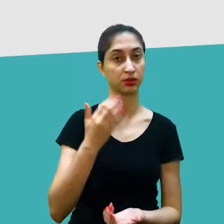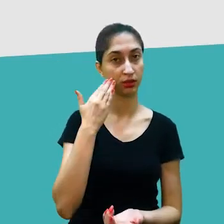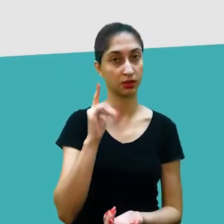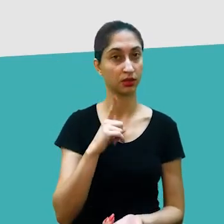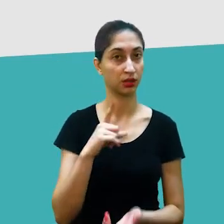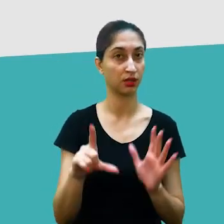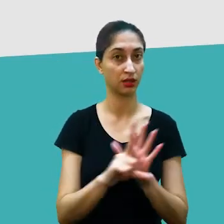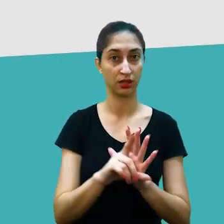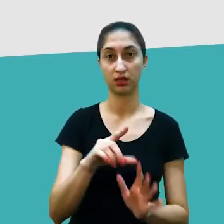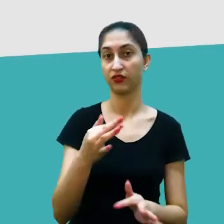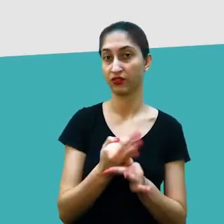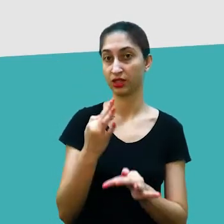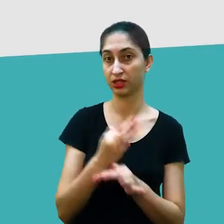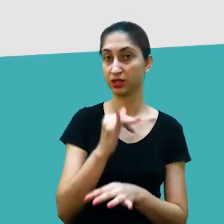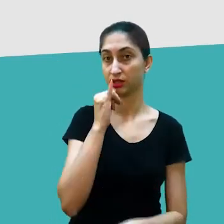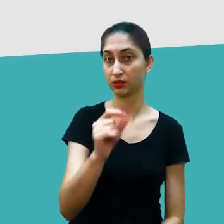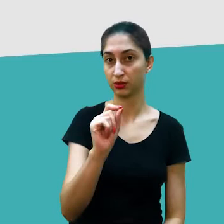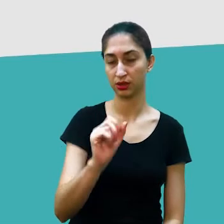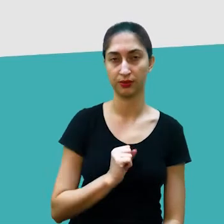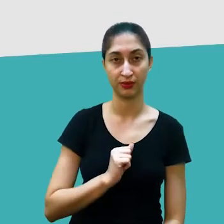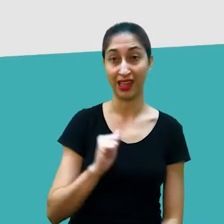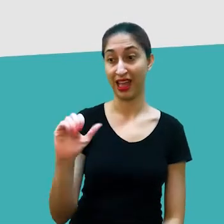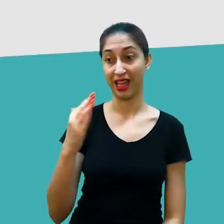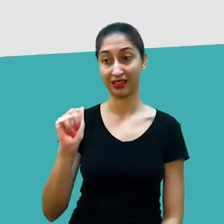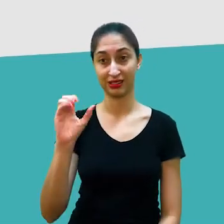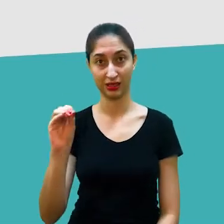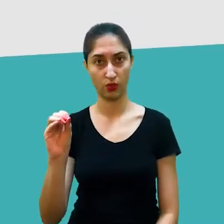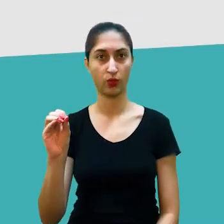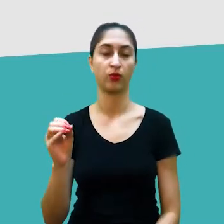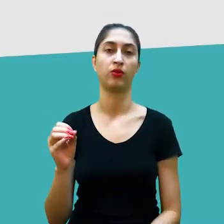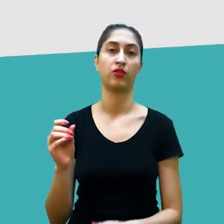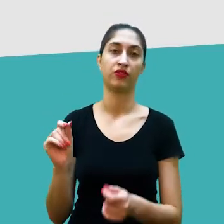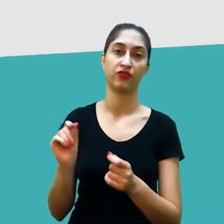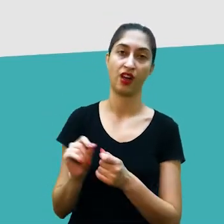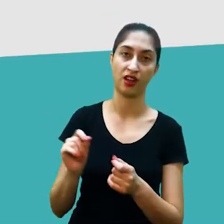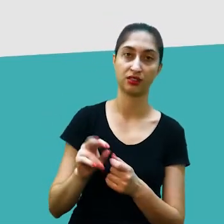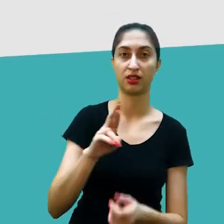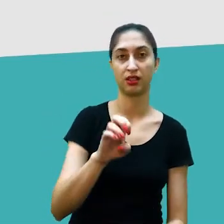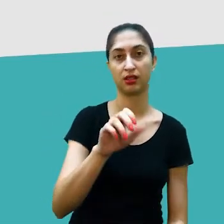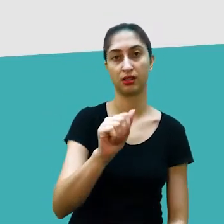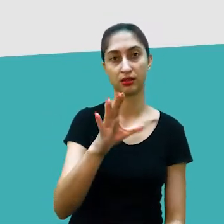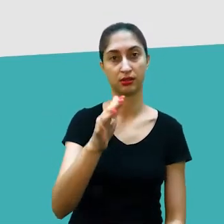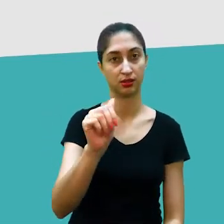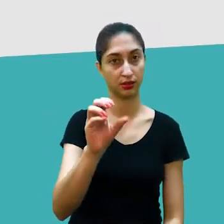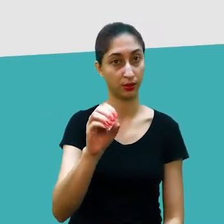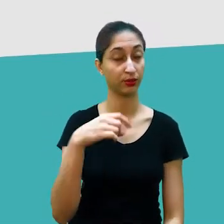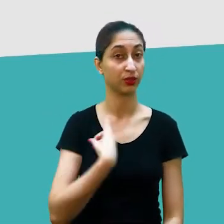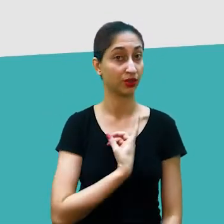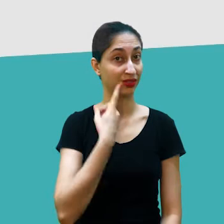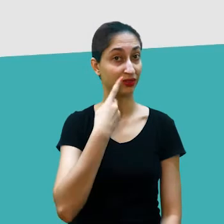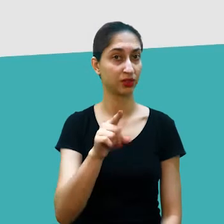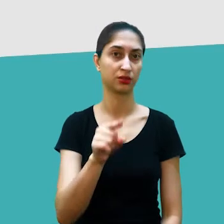na física que disse que toda ação existe uma reação, e a gente está vivendo isso, né? Então,